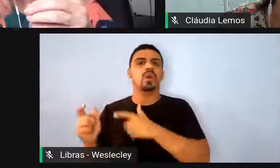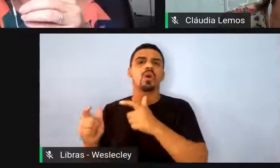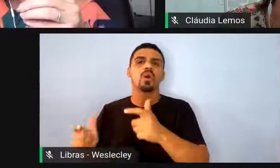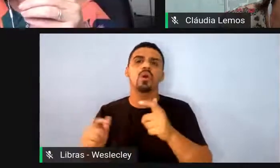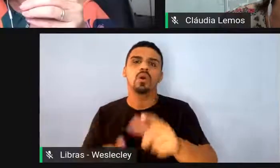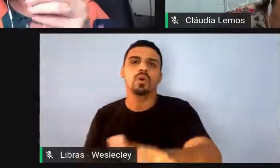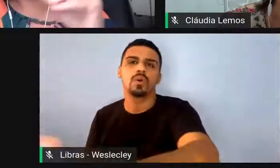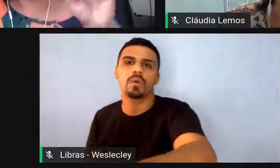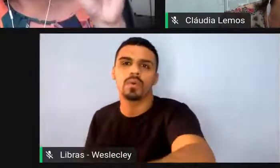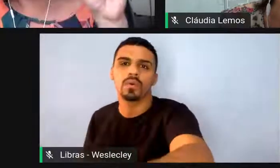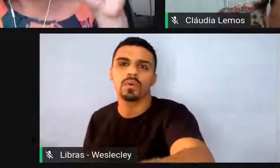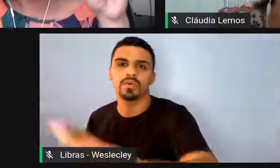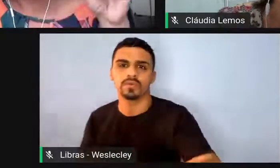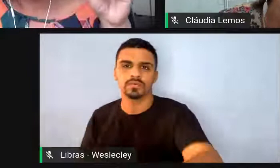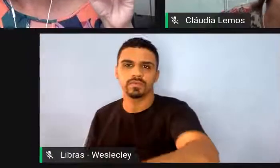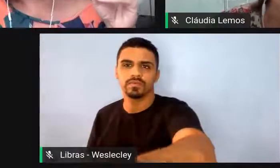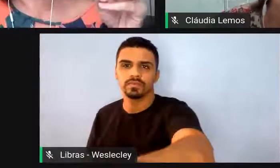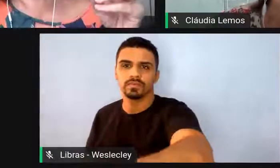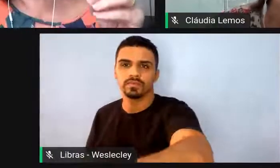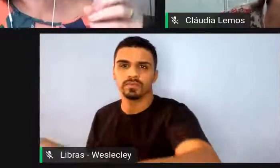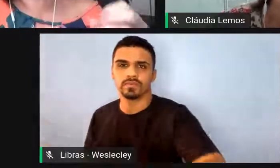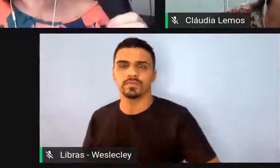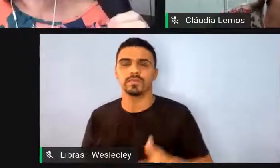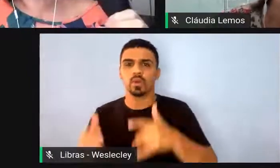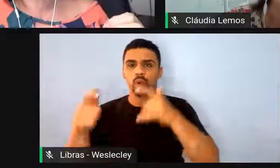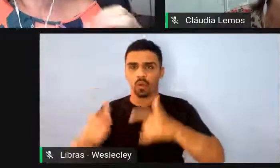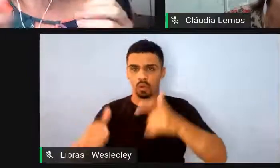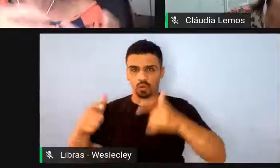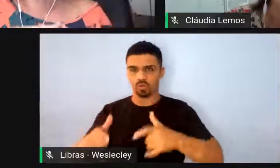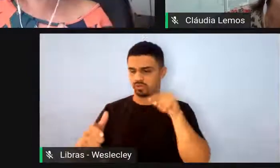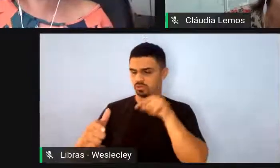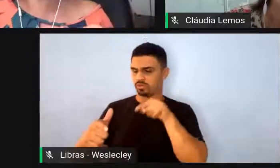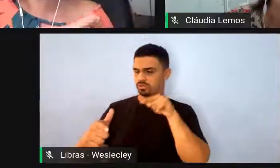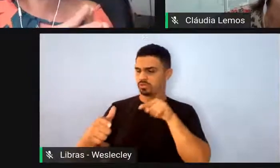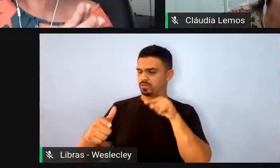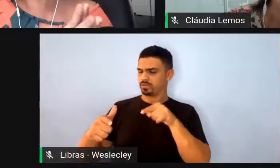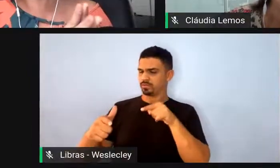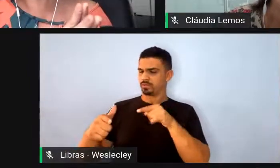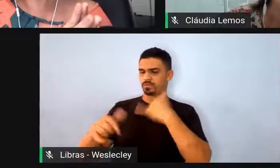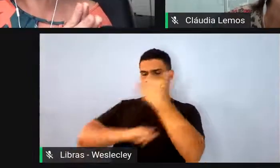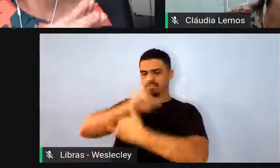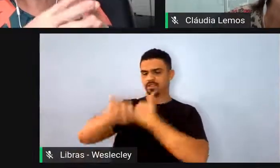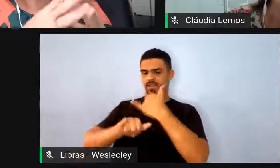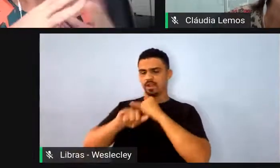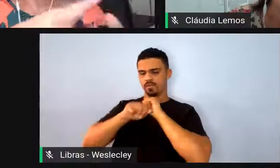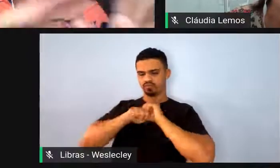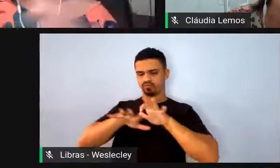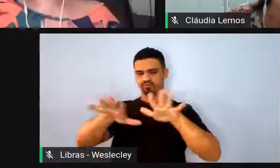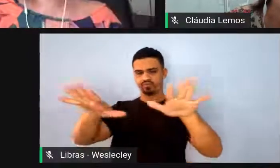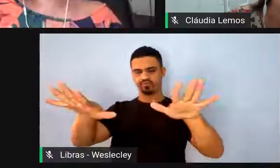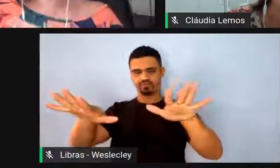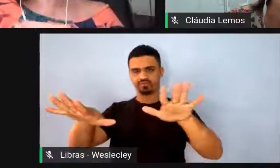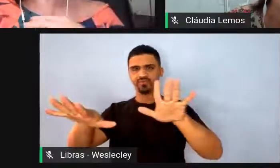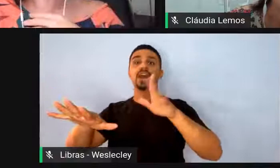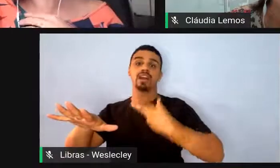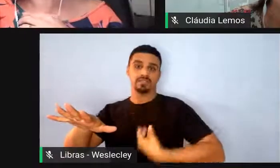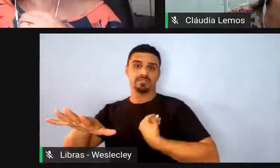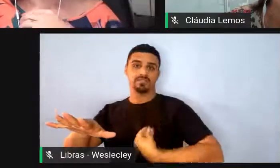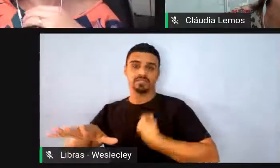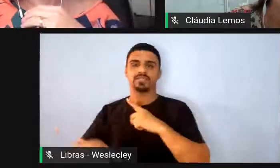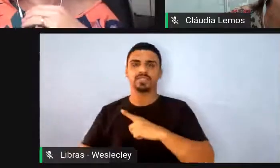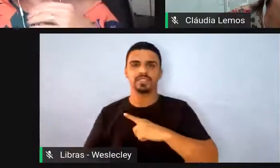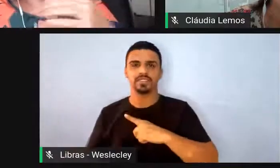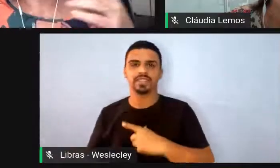de traduzir aquela informação para o cidadão, existe um princípio de publicidade. E aí a gente chega na